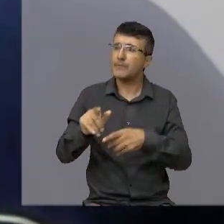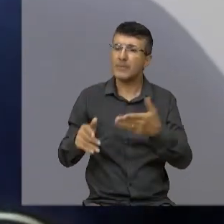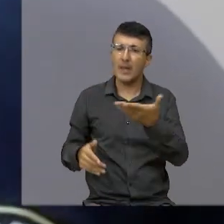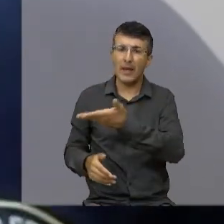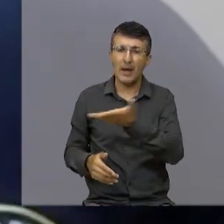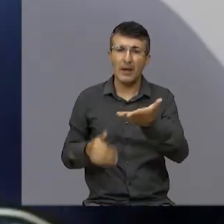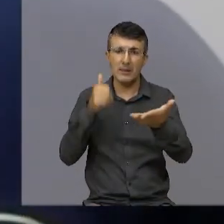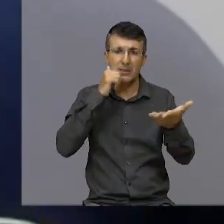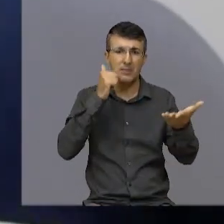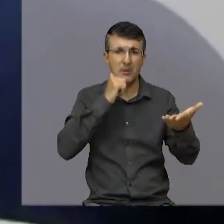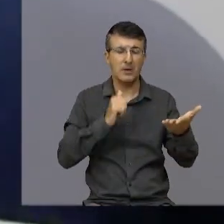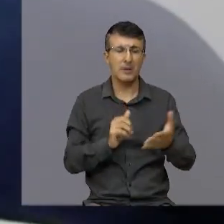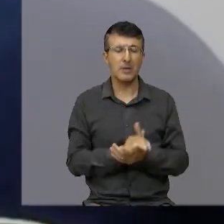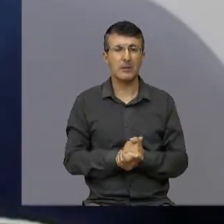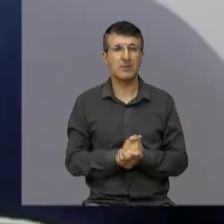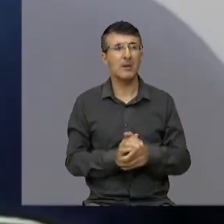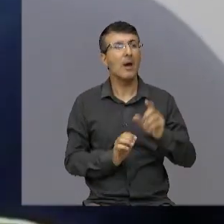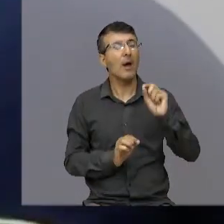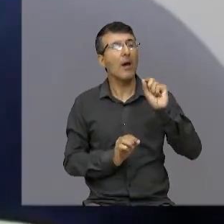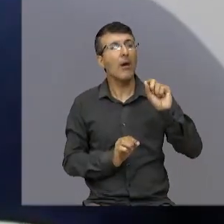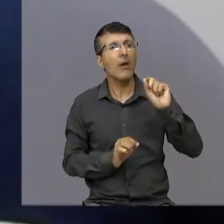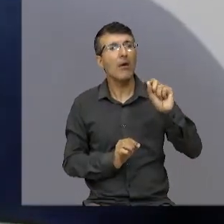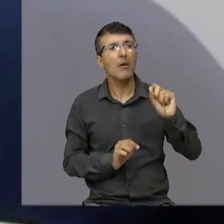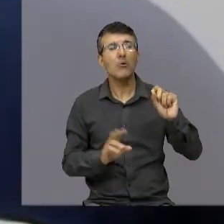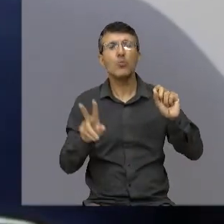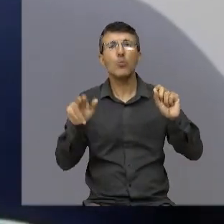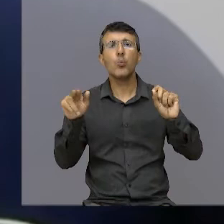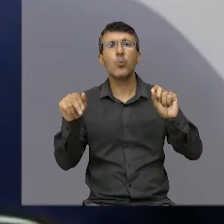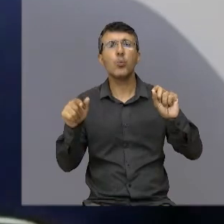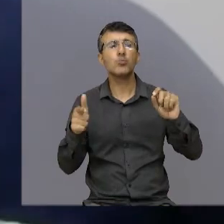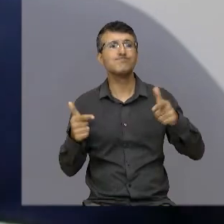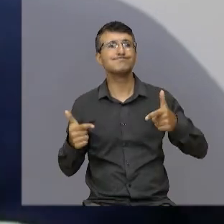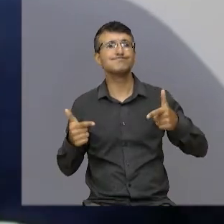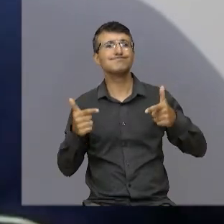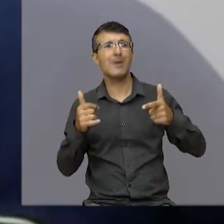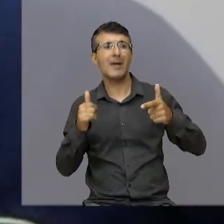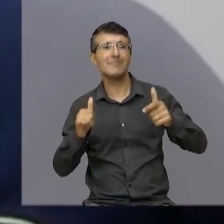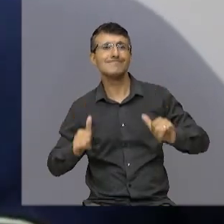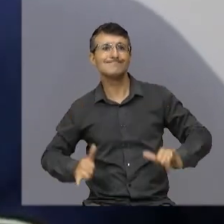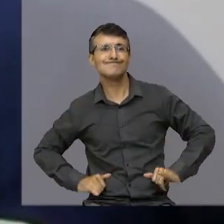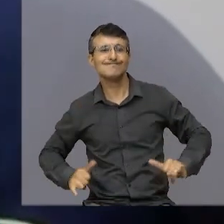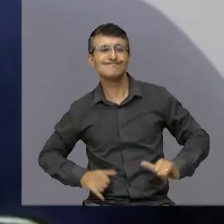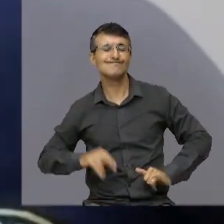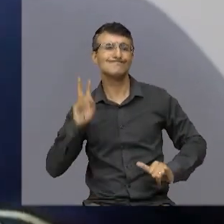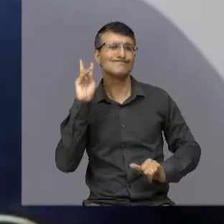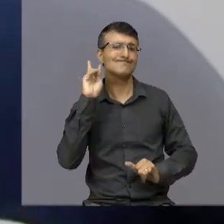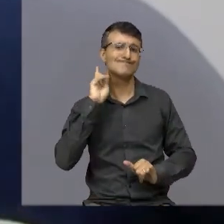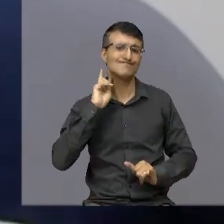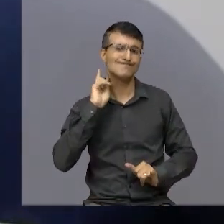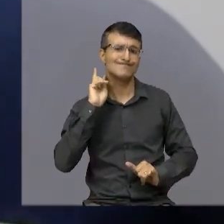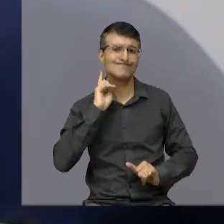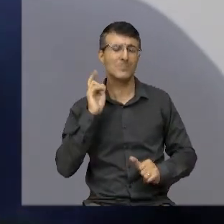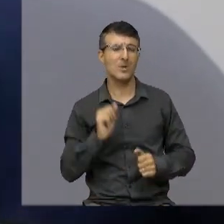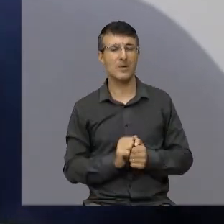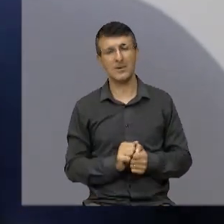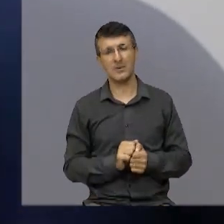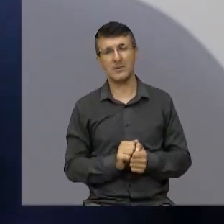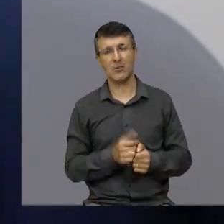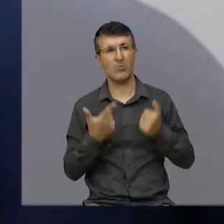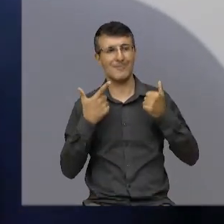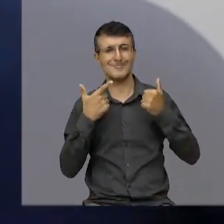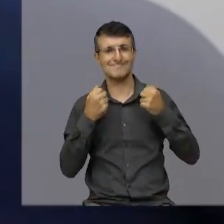muito que quem nunca sofreu uma agressão, quem nunca sofreu uma violência doméstica, às vezes começa